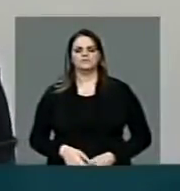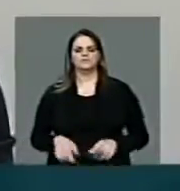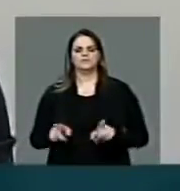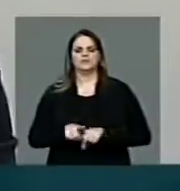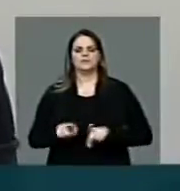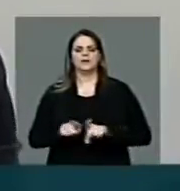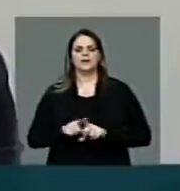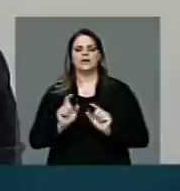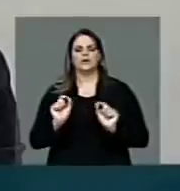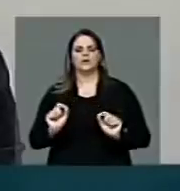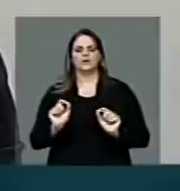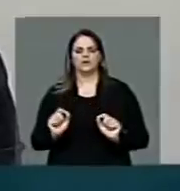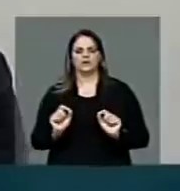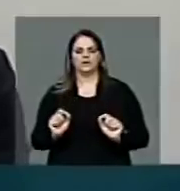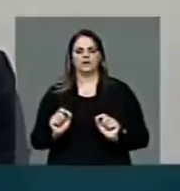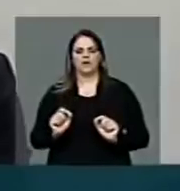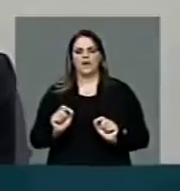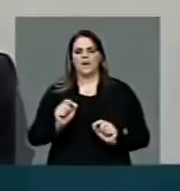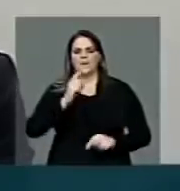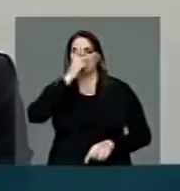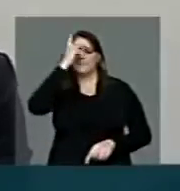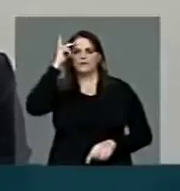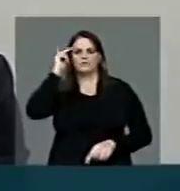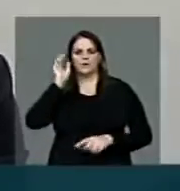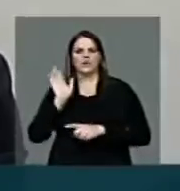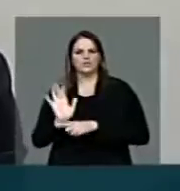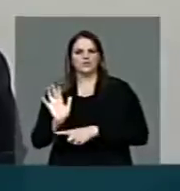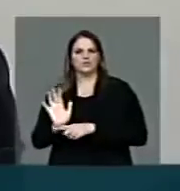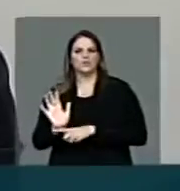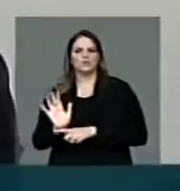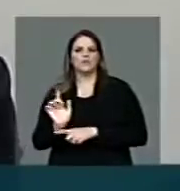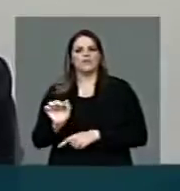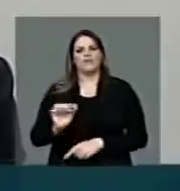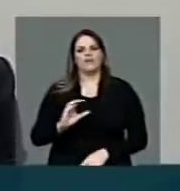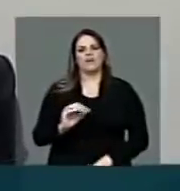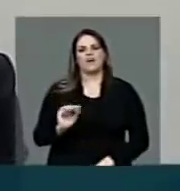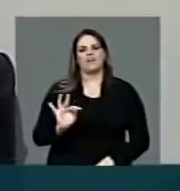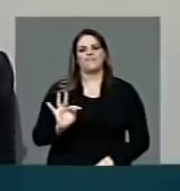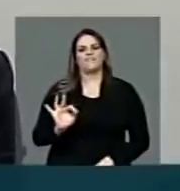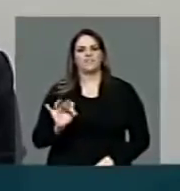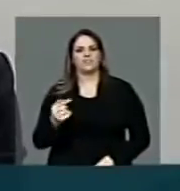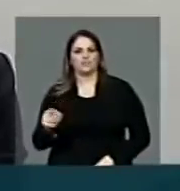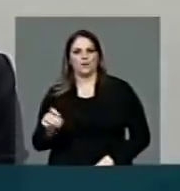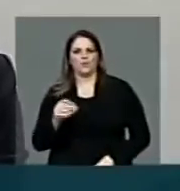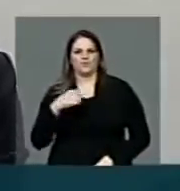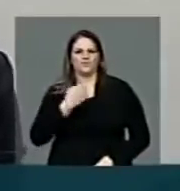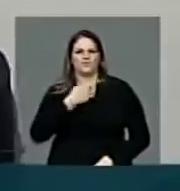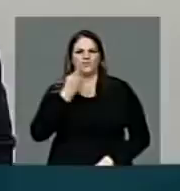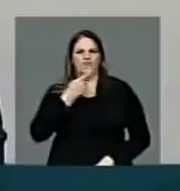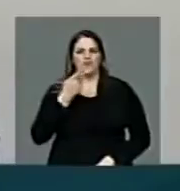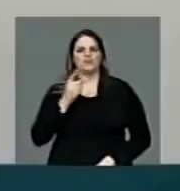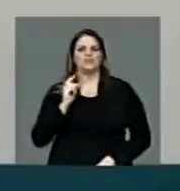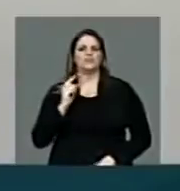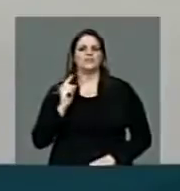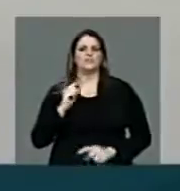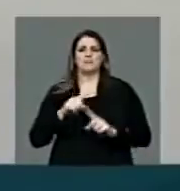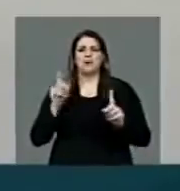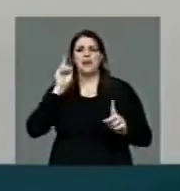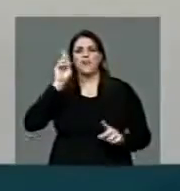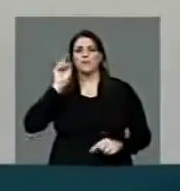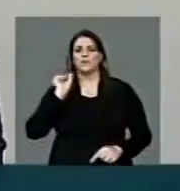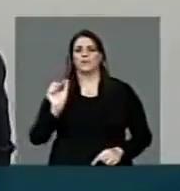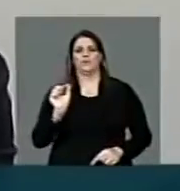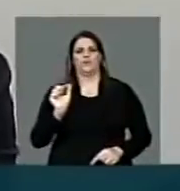Desestigmatiza a figura desse mediador, que hoje nós chamamos de cafetão. É importante lembrar que nem todo